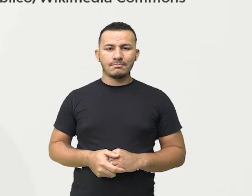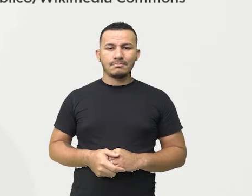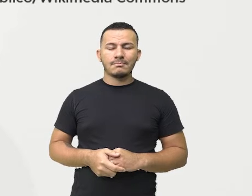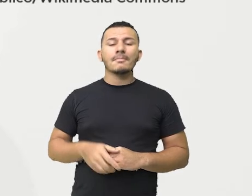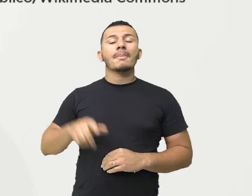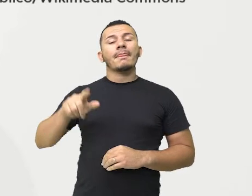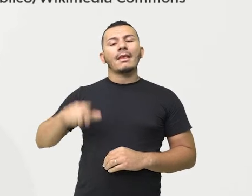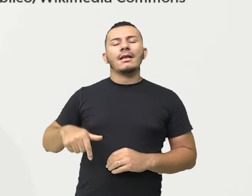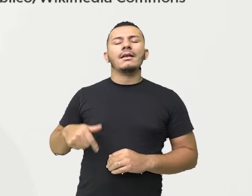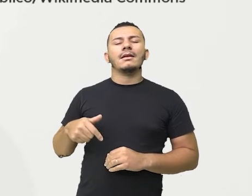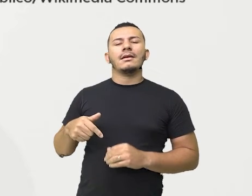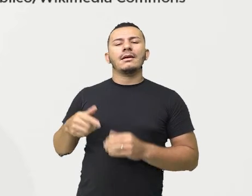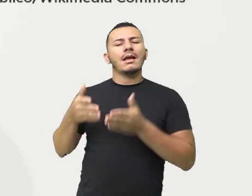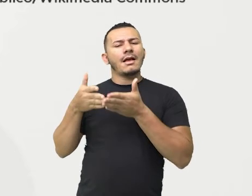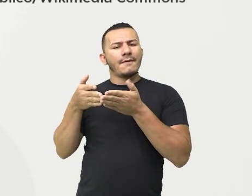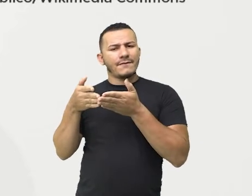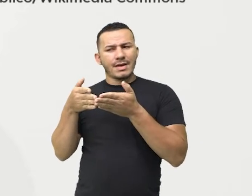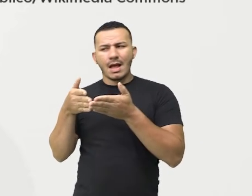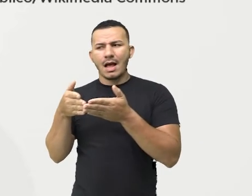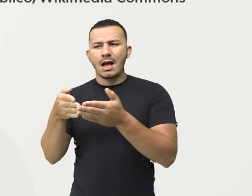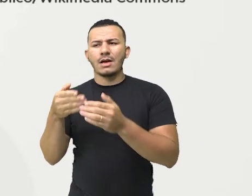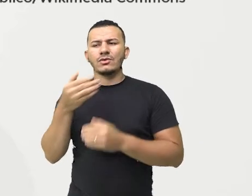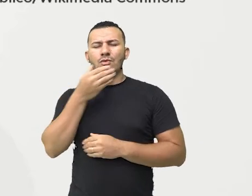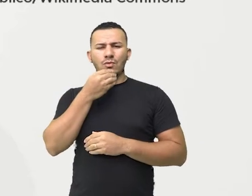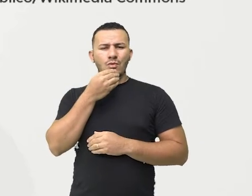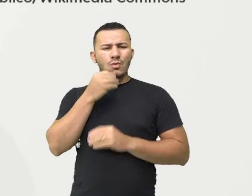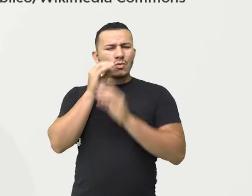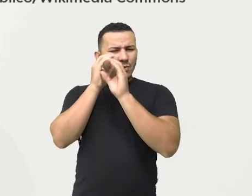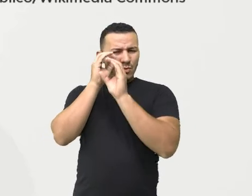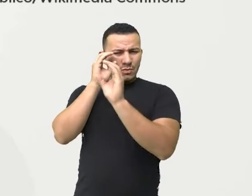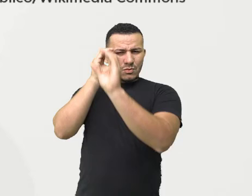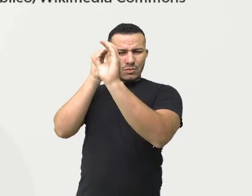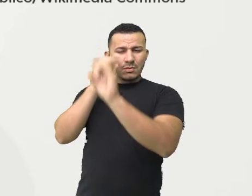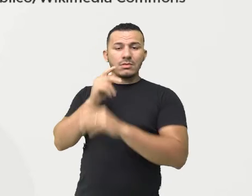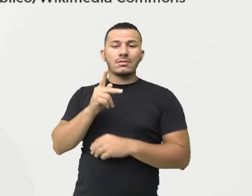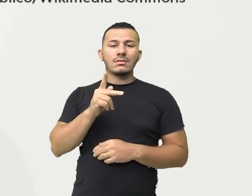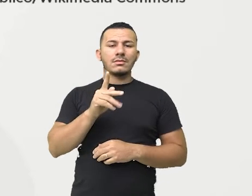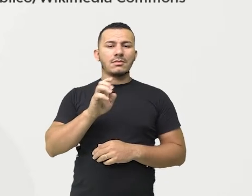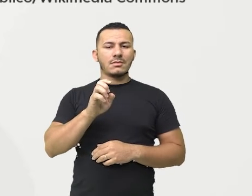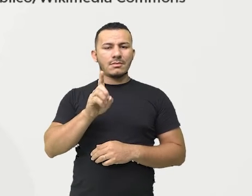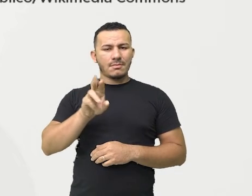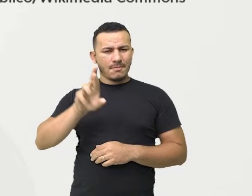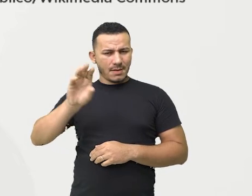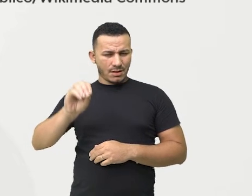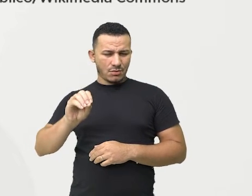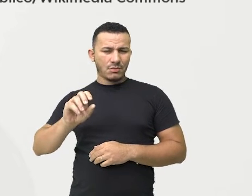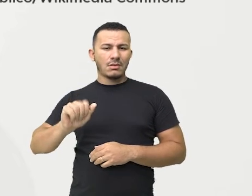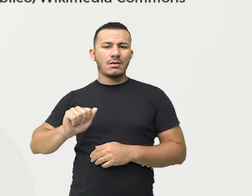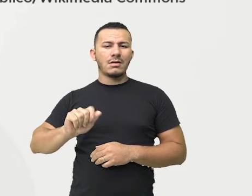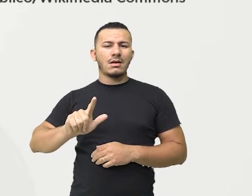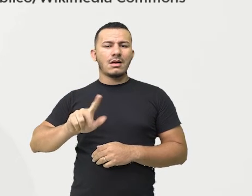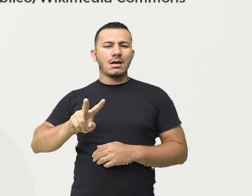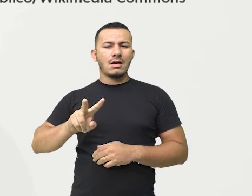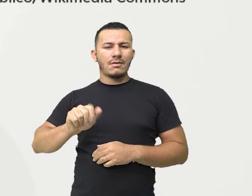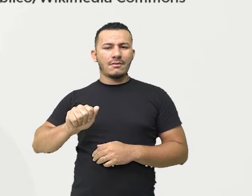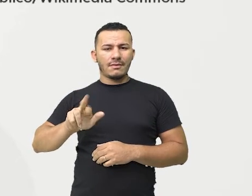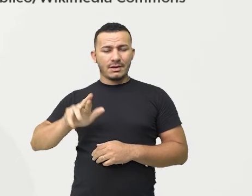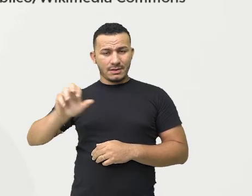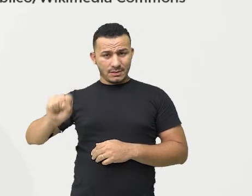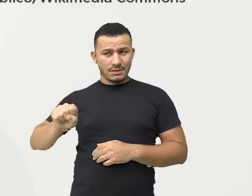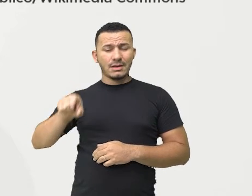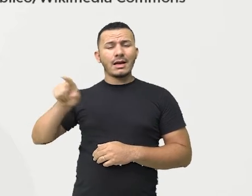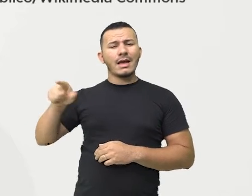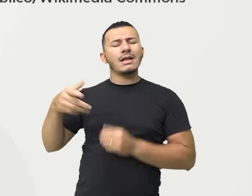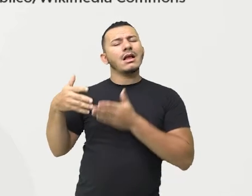A viagem de Pedro Álvares Cabral. A viagem de Pedro Álvares Cabral fez ao